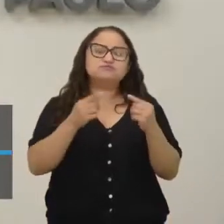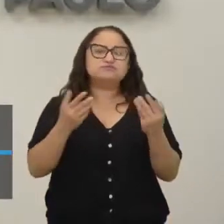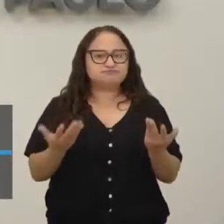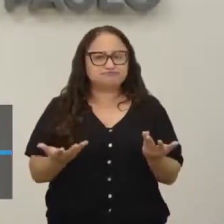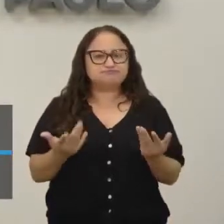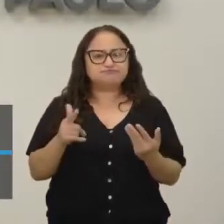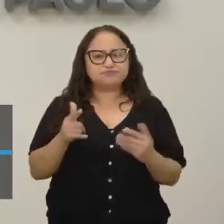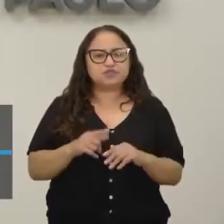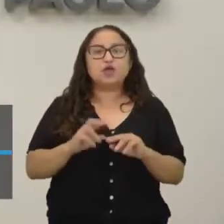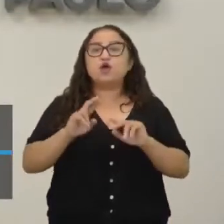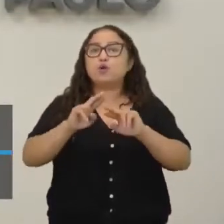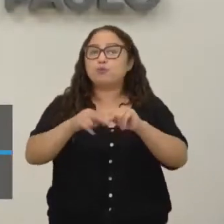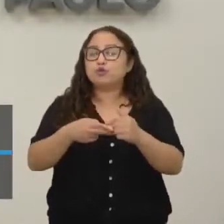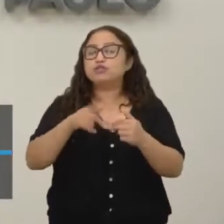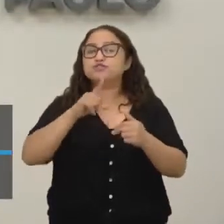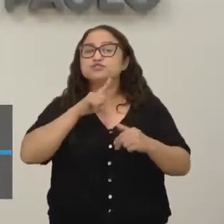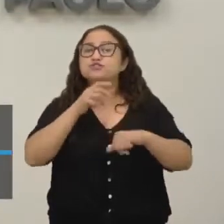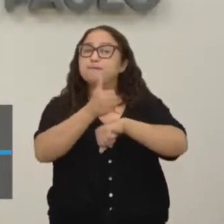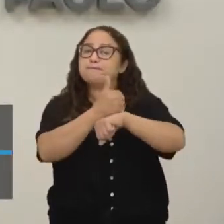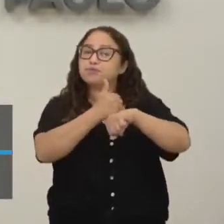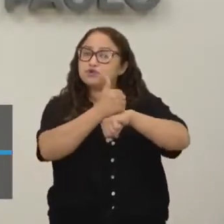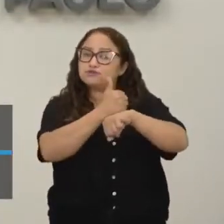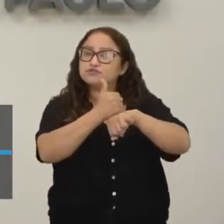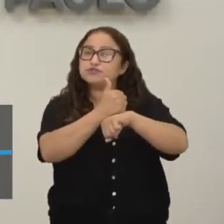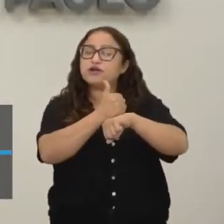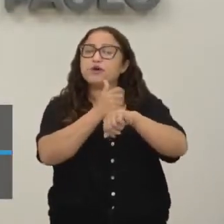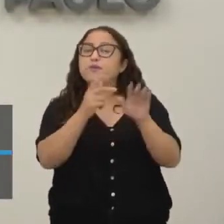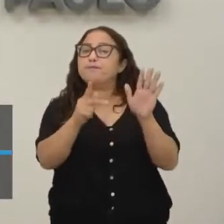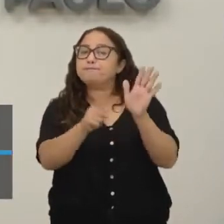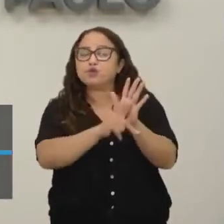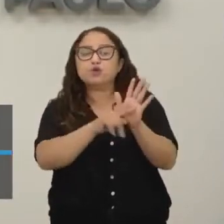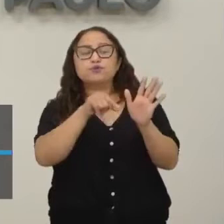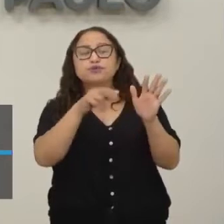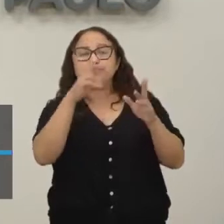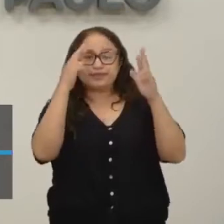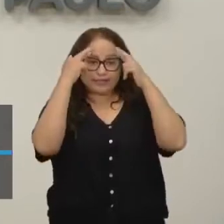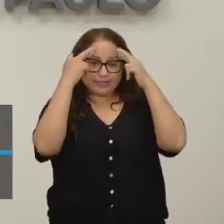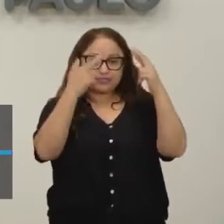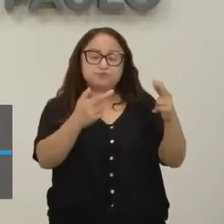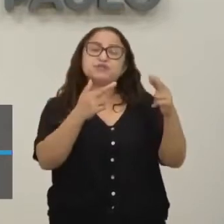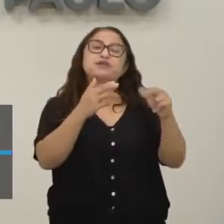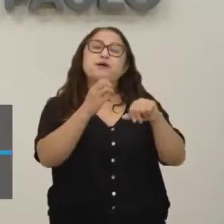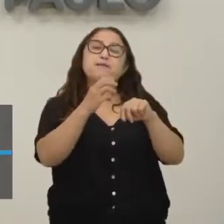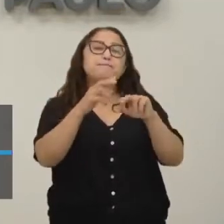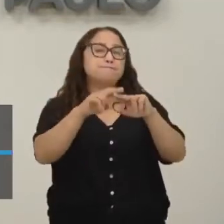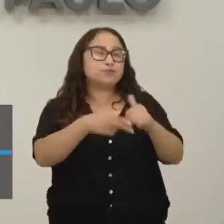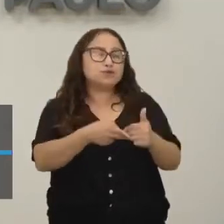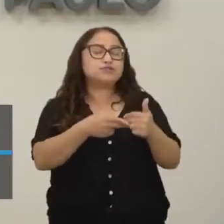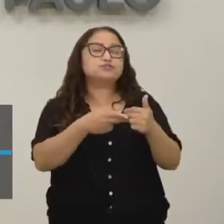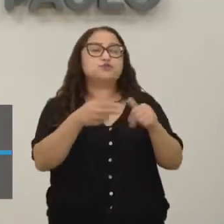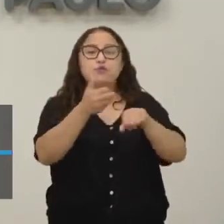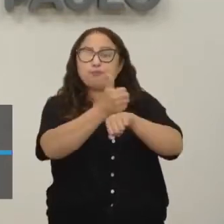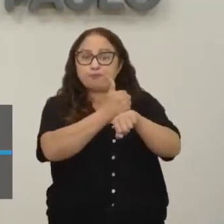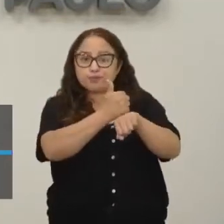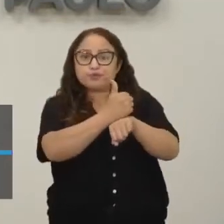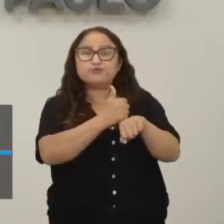existe profissional. O profissional, ele tem essa função. A gente tem que respeitar o profissional por causa disso, porque o profissional, ele tem